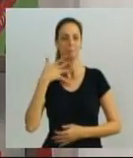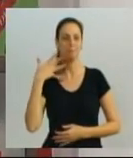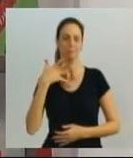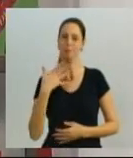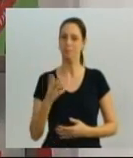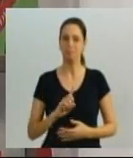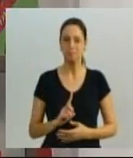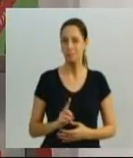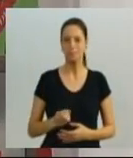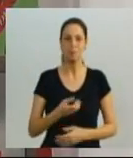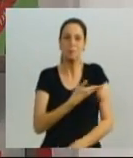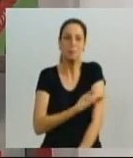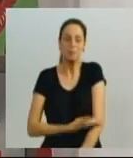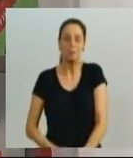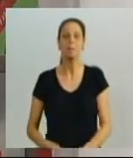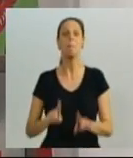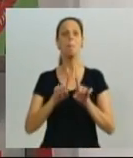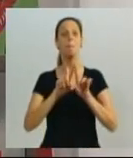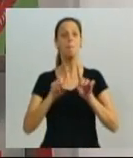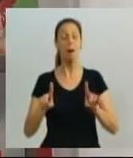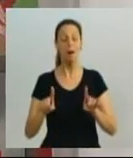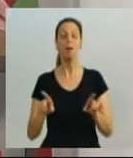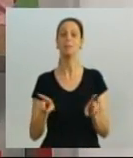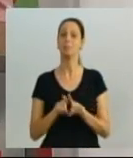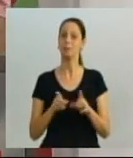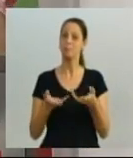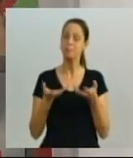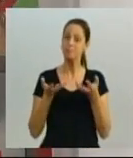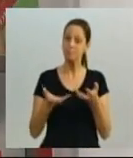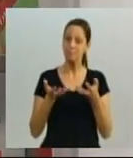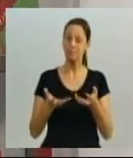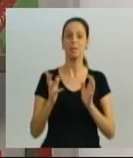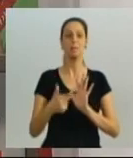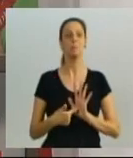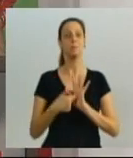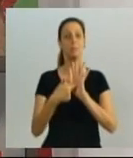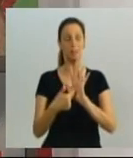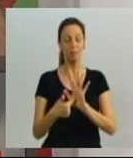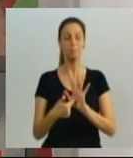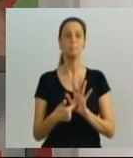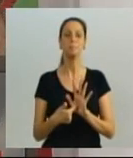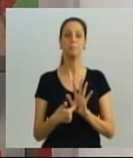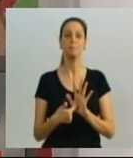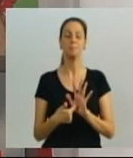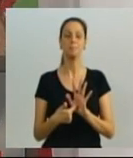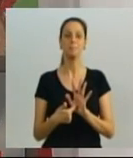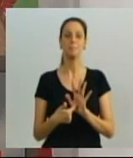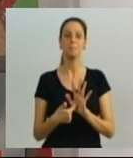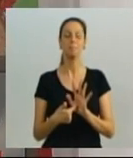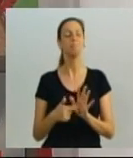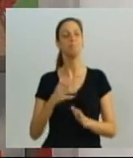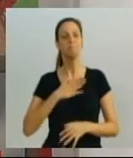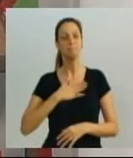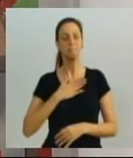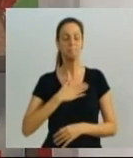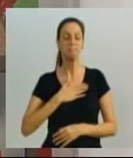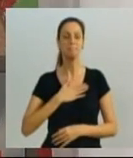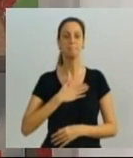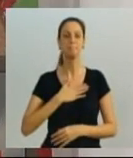discurso. Mas eu gostaria também de apresentar as minhas